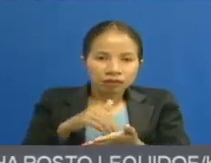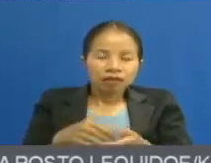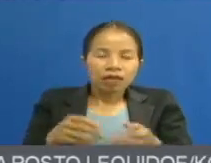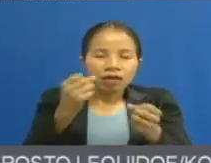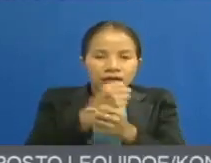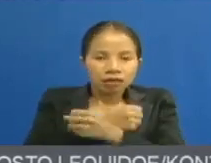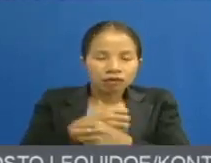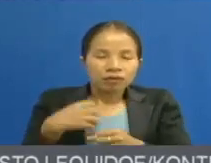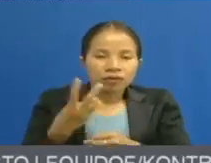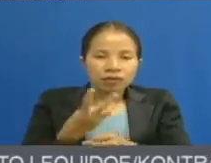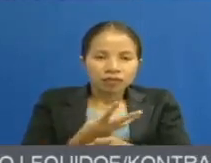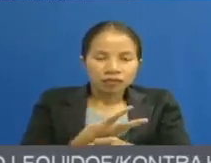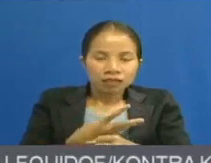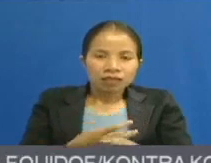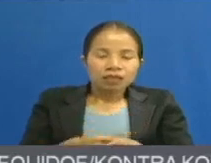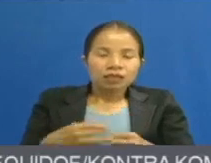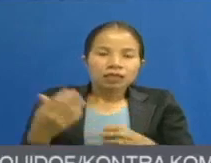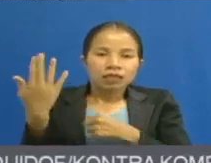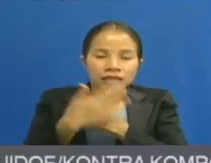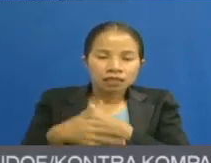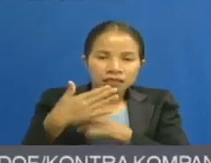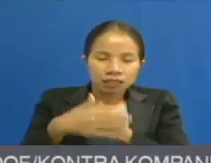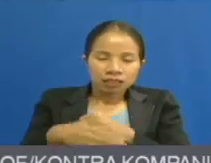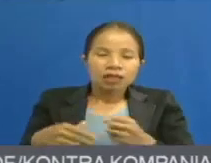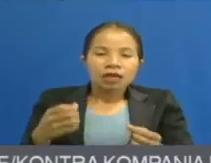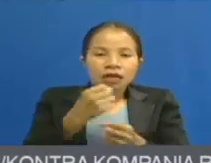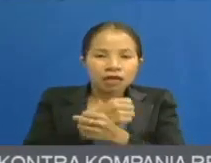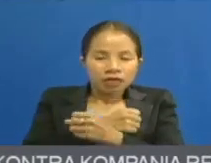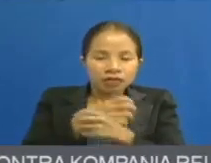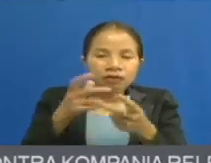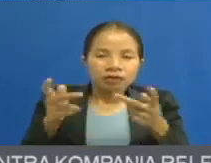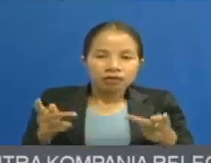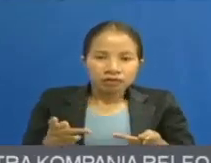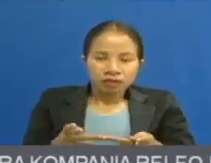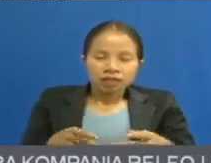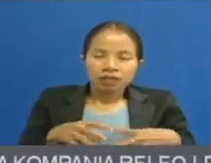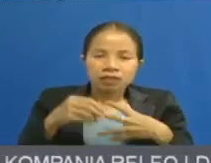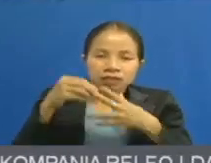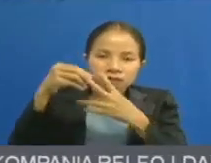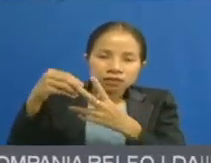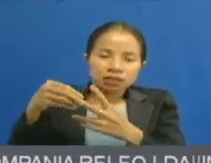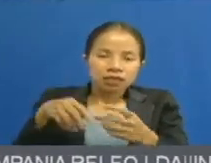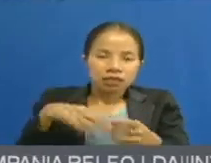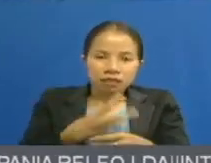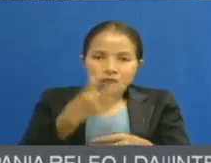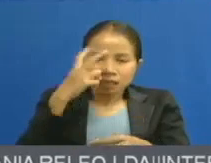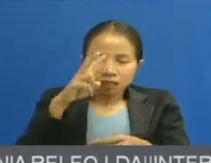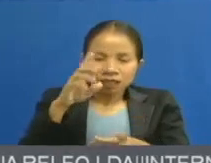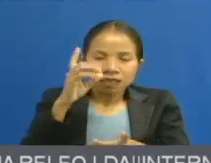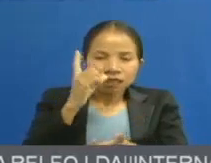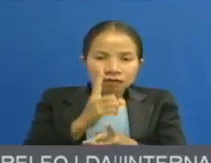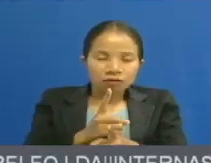Hadomi itania rai, hadomi ambiente. Liu liu ita harei a